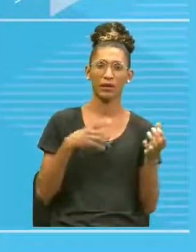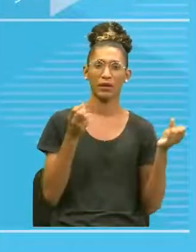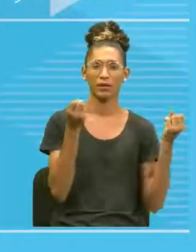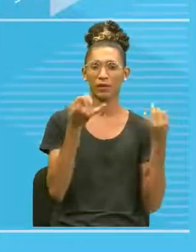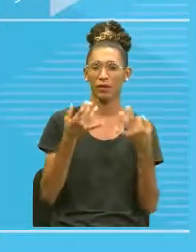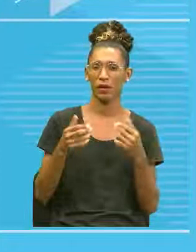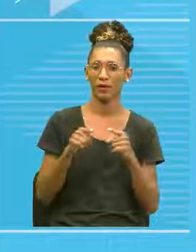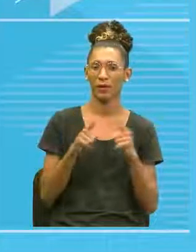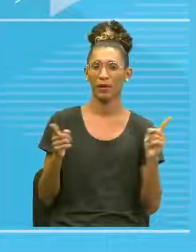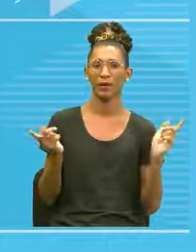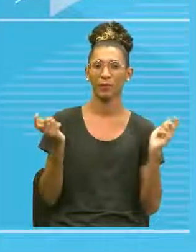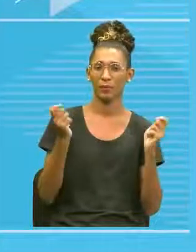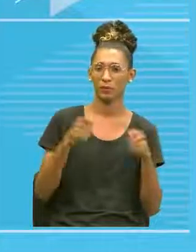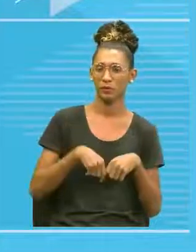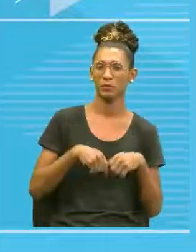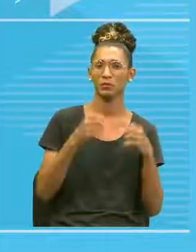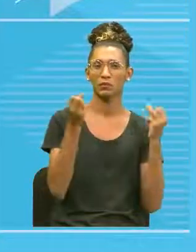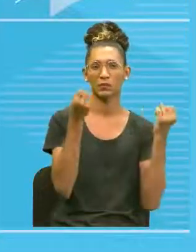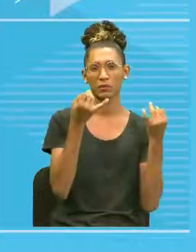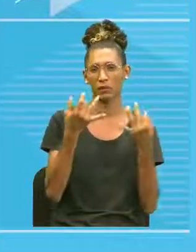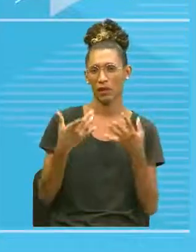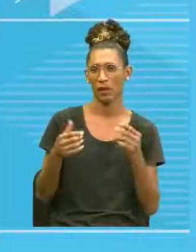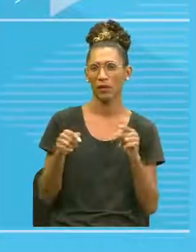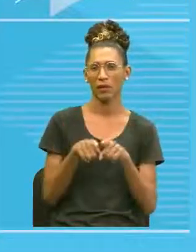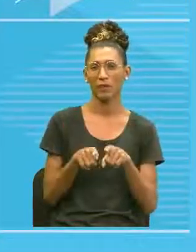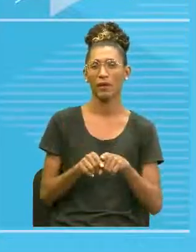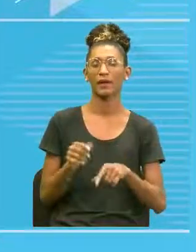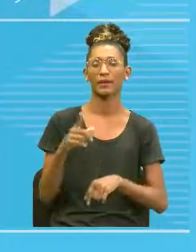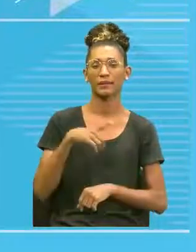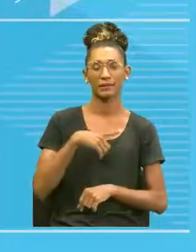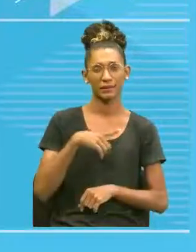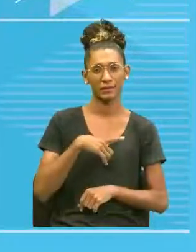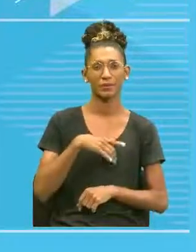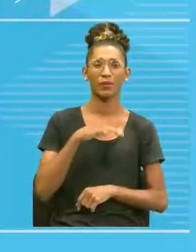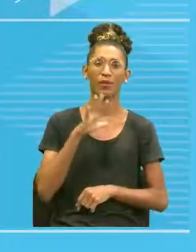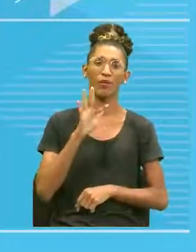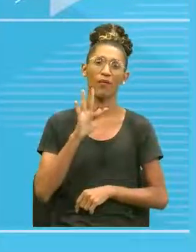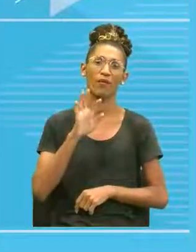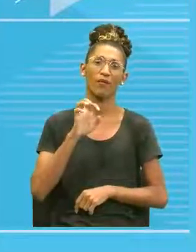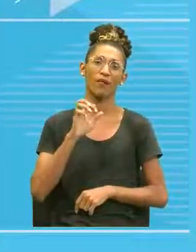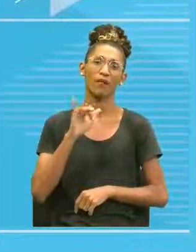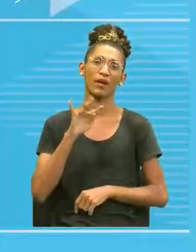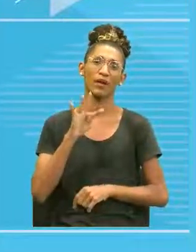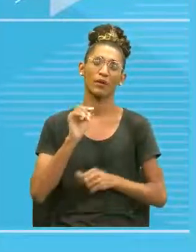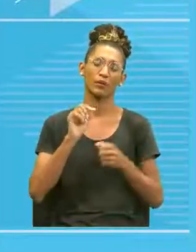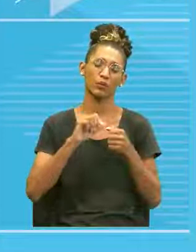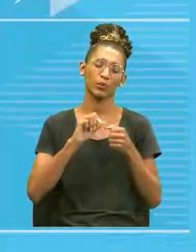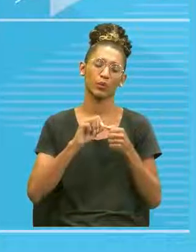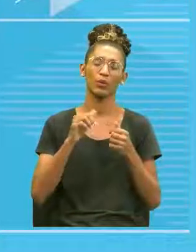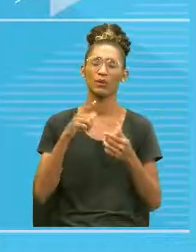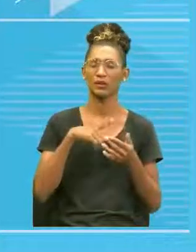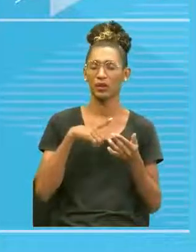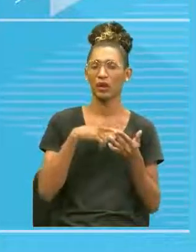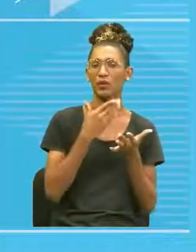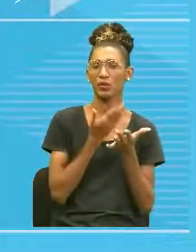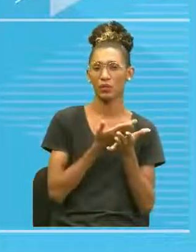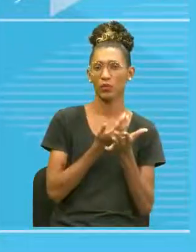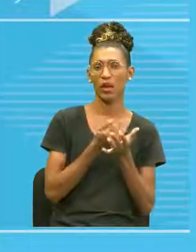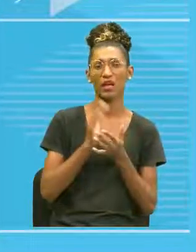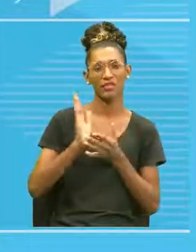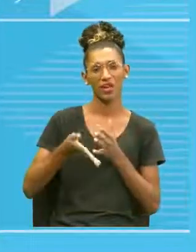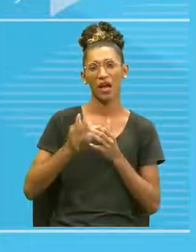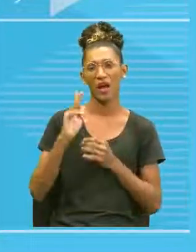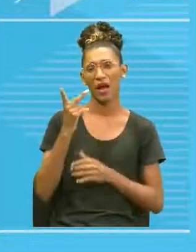mas podia ser havia falado tinham feito haviam feito tinha estudado haviam